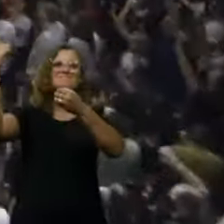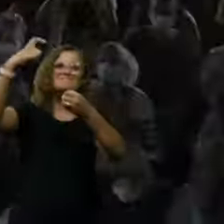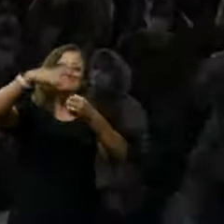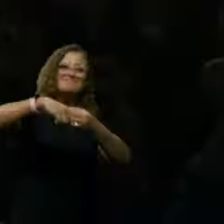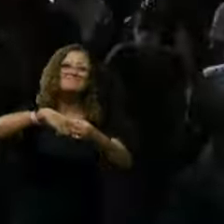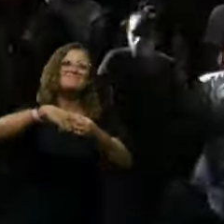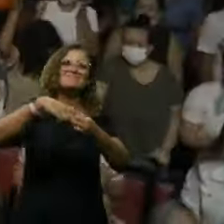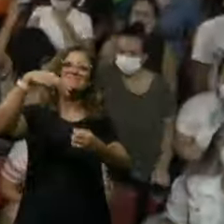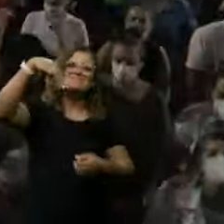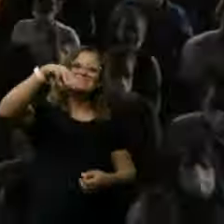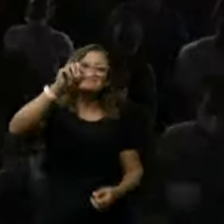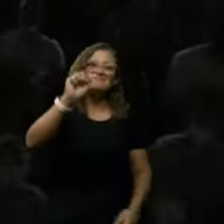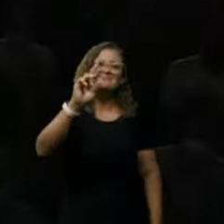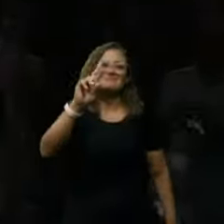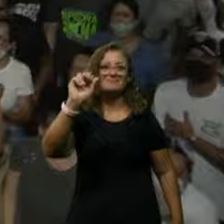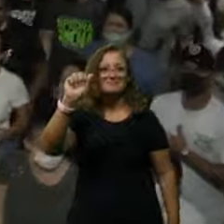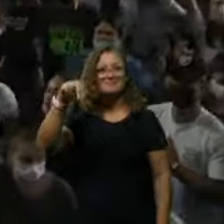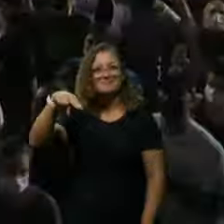E aí